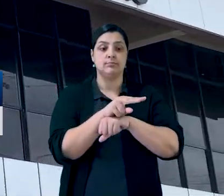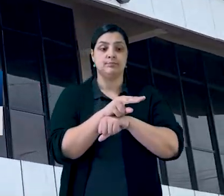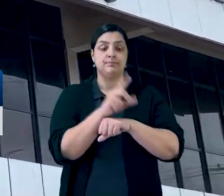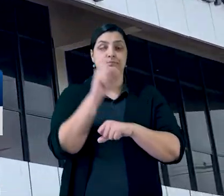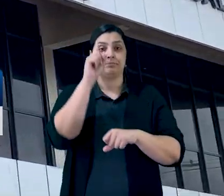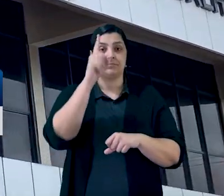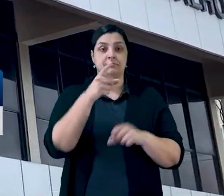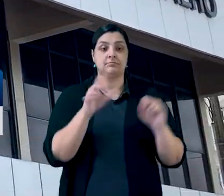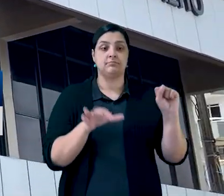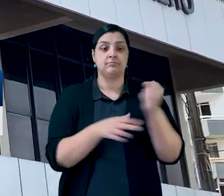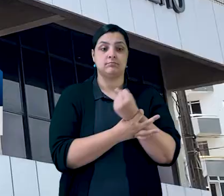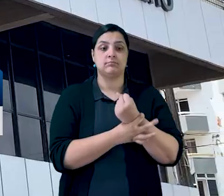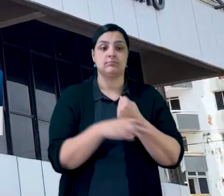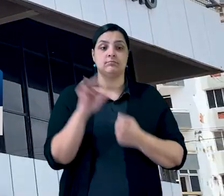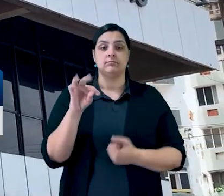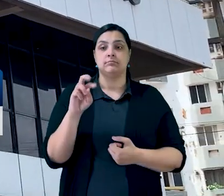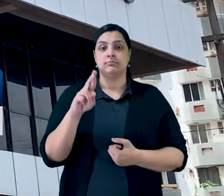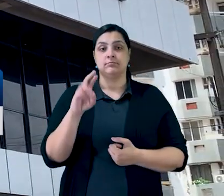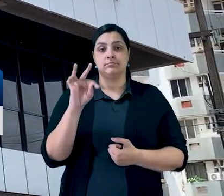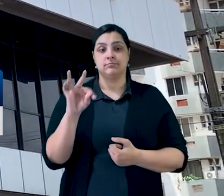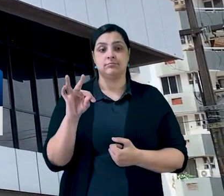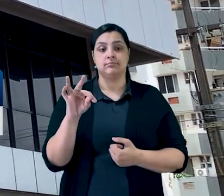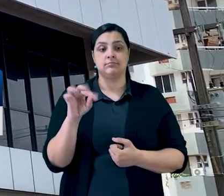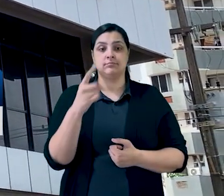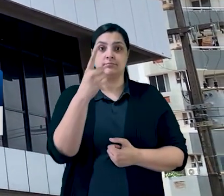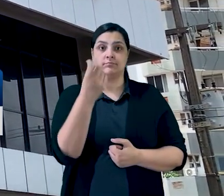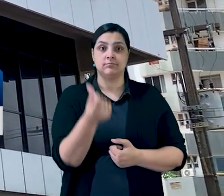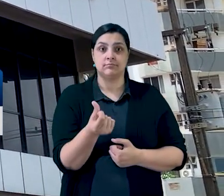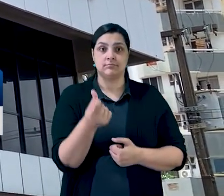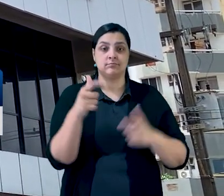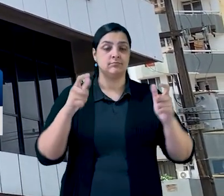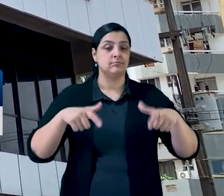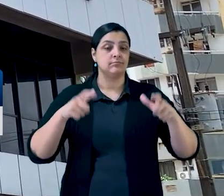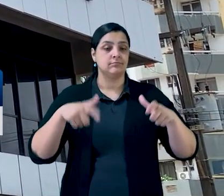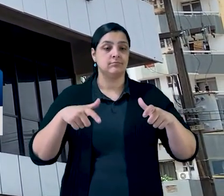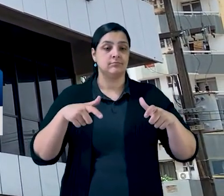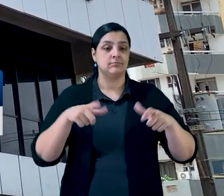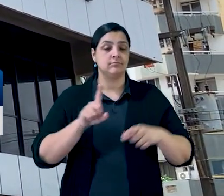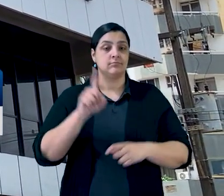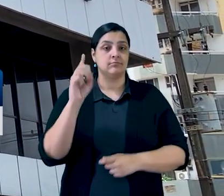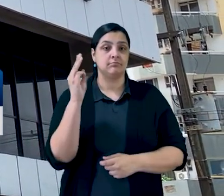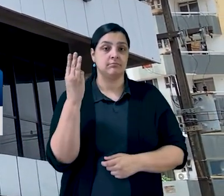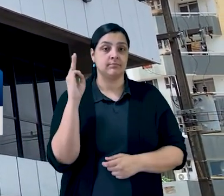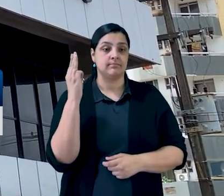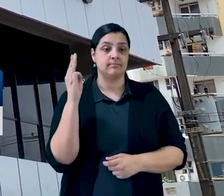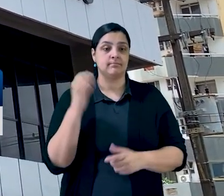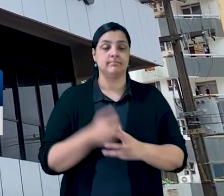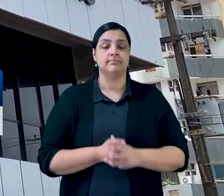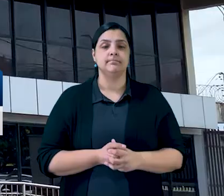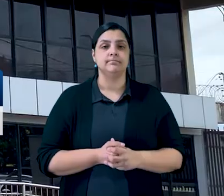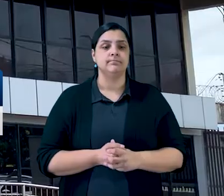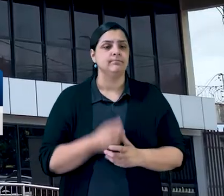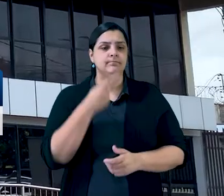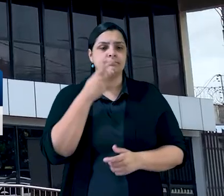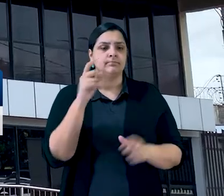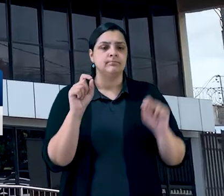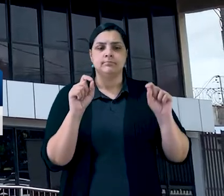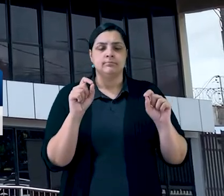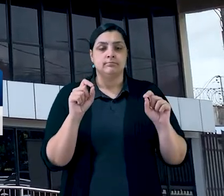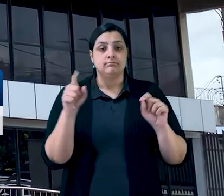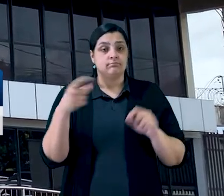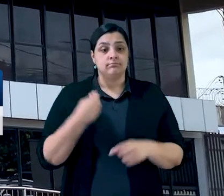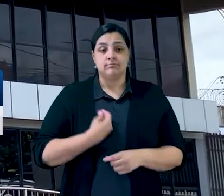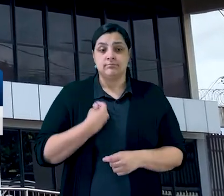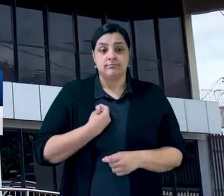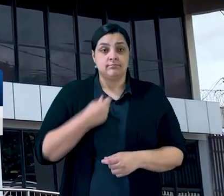ingressou com o mandado de segurança no Tribunal Regional do Trabalho da 16ª Região, no Maranhão. Ele argumentou que